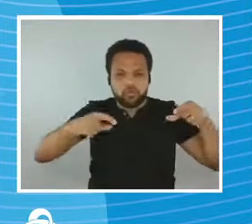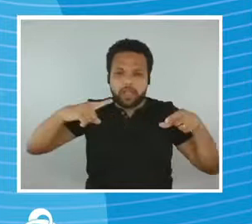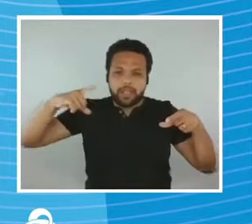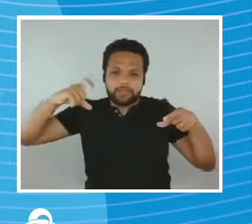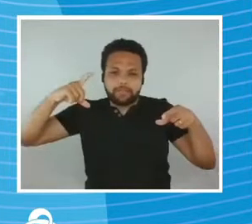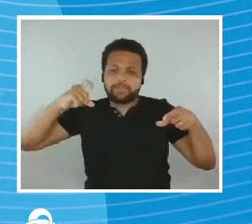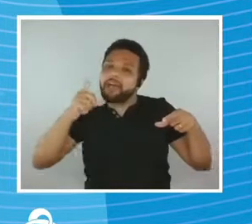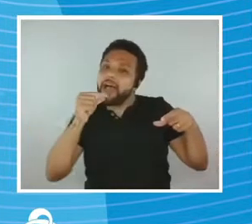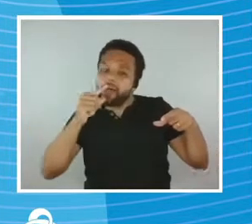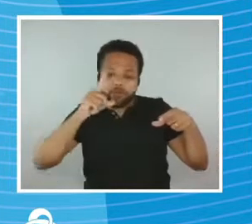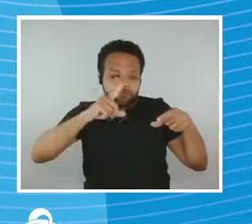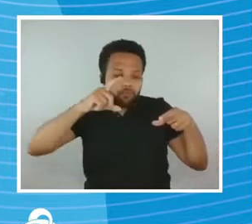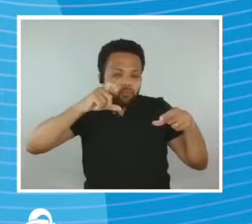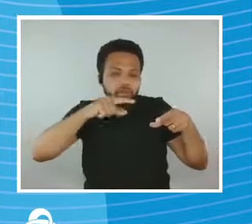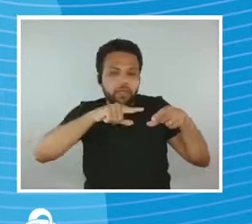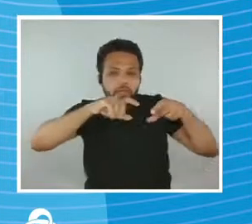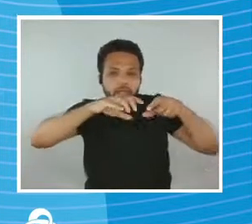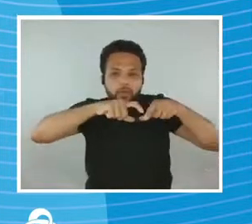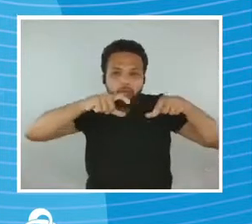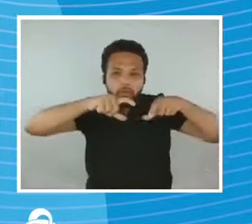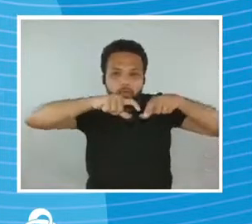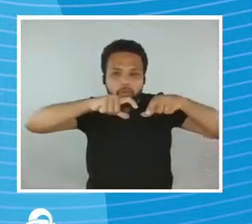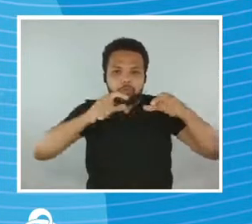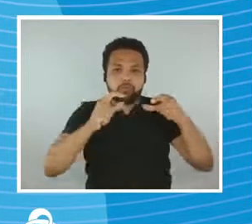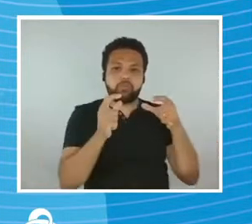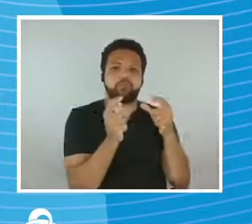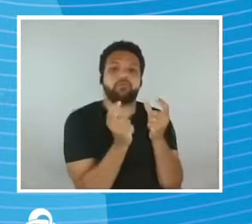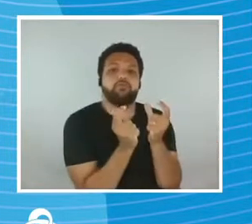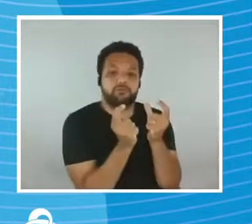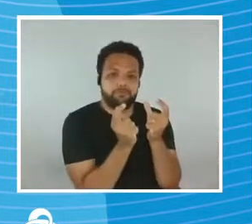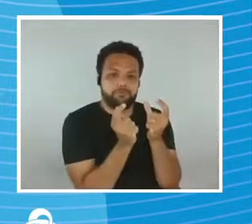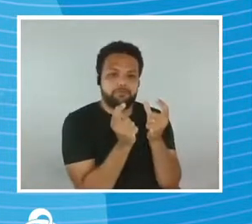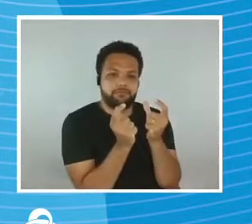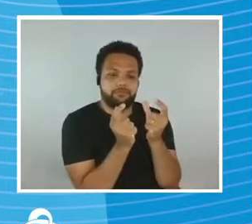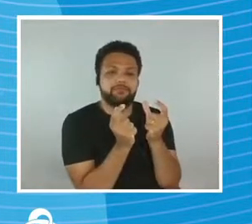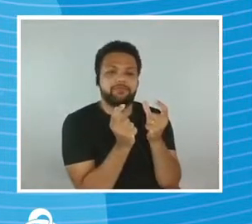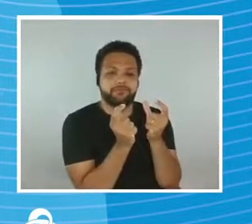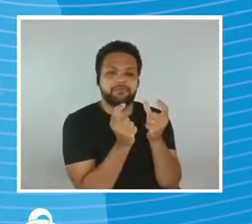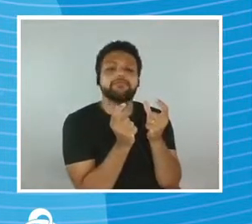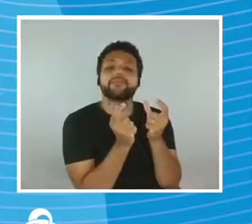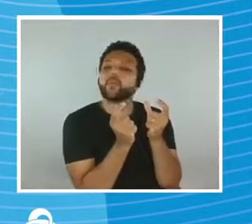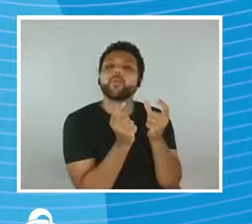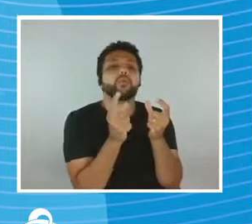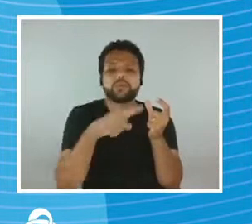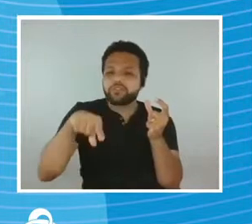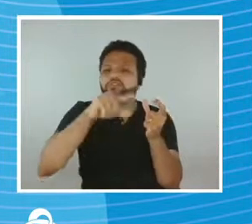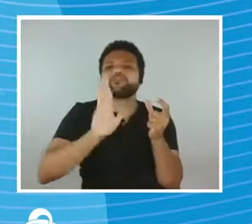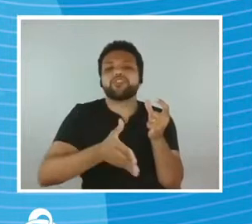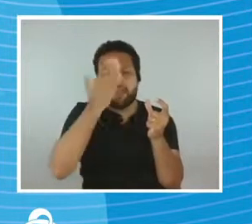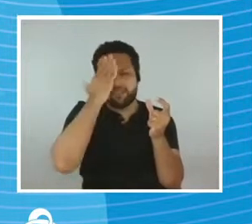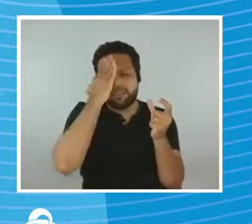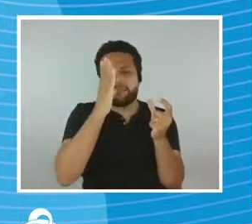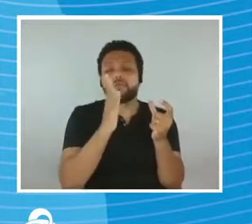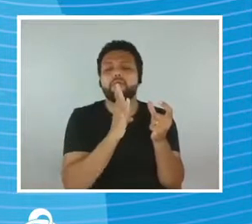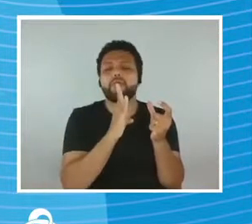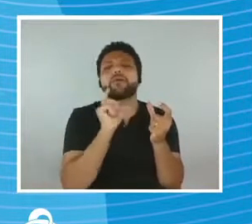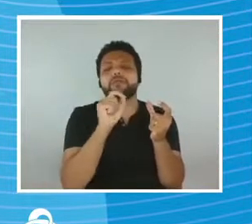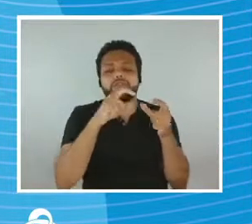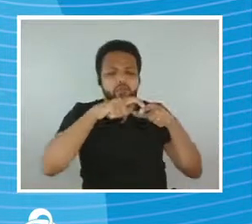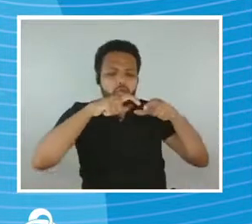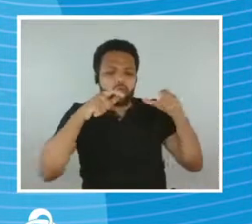ele vai retrair o sifão. E isso passa por um circuito que é conhecido, né? E se